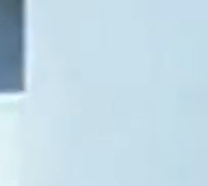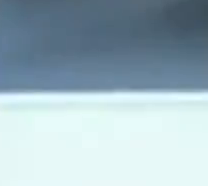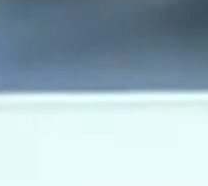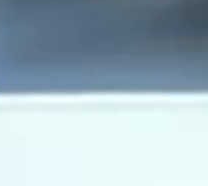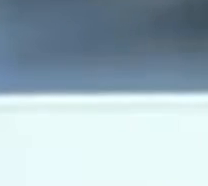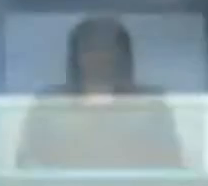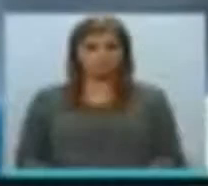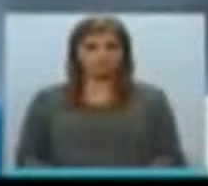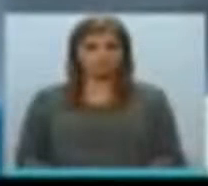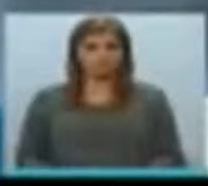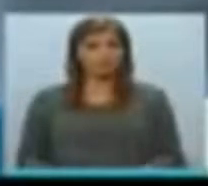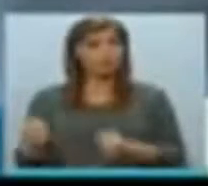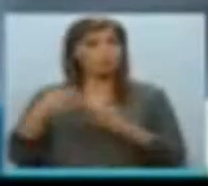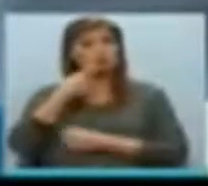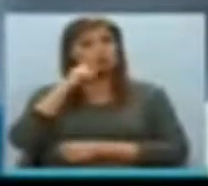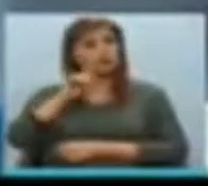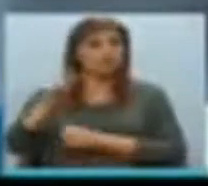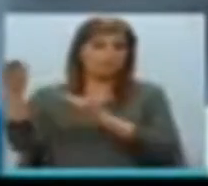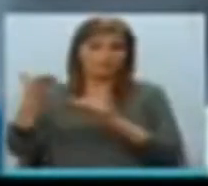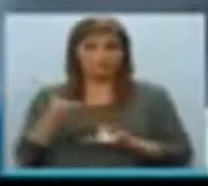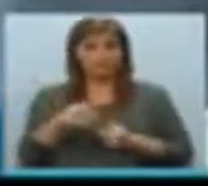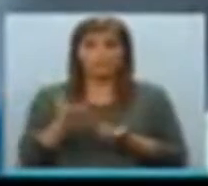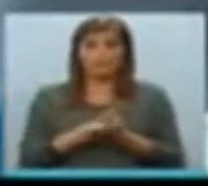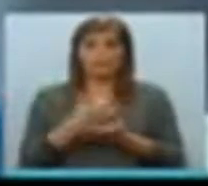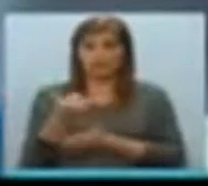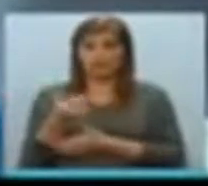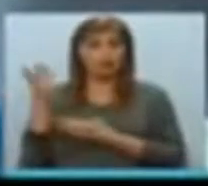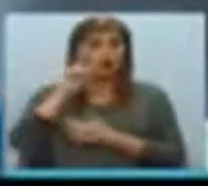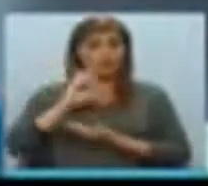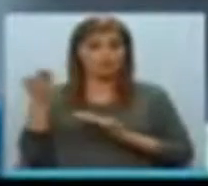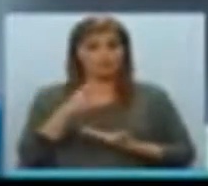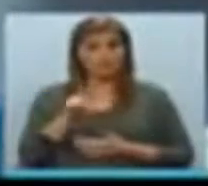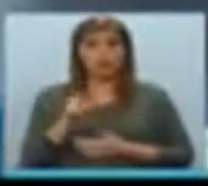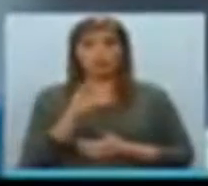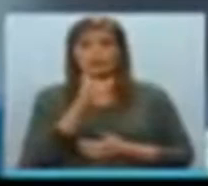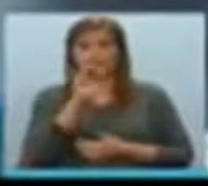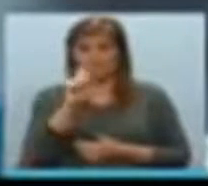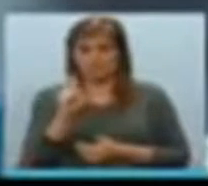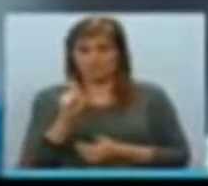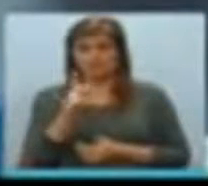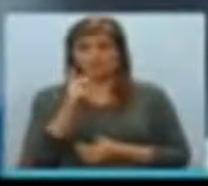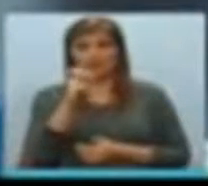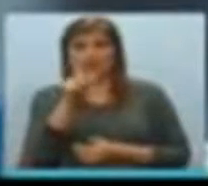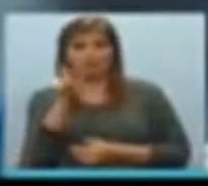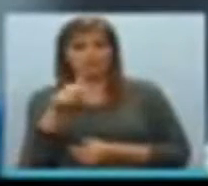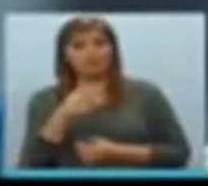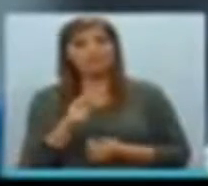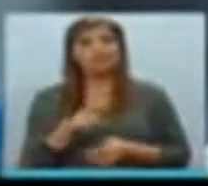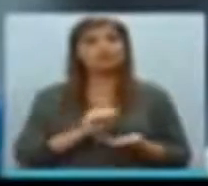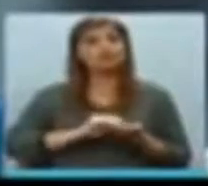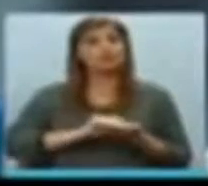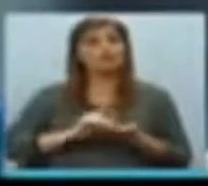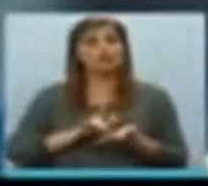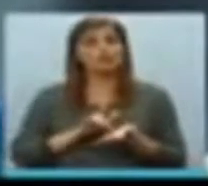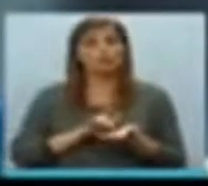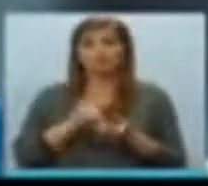por aqui mais uma vez bem vindo esta página 2 da minha convidada hoje luís valente é autora de um livro interessante uma praça